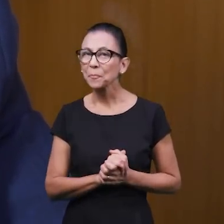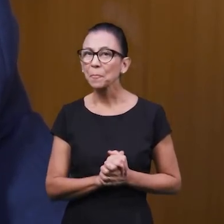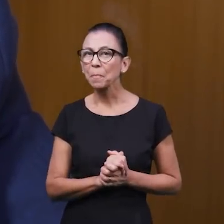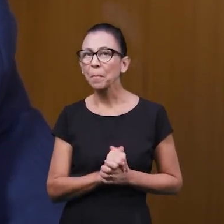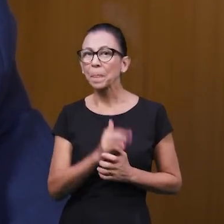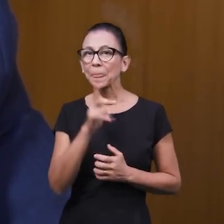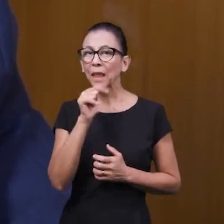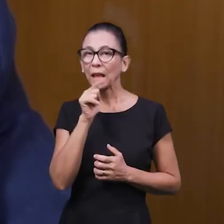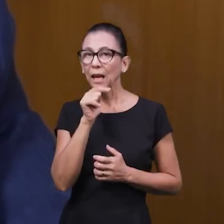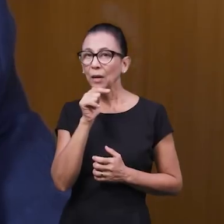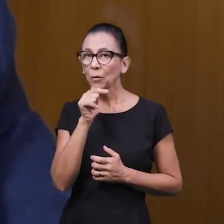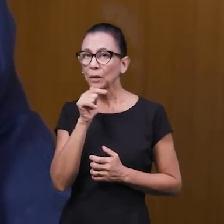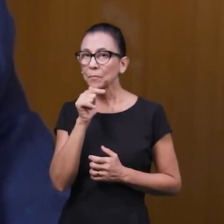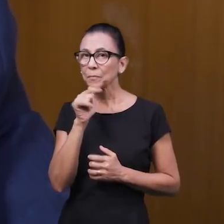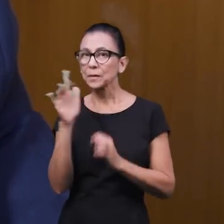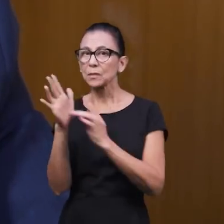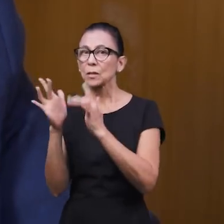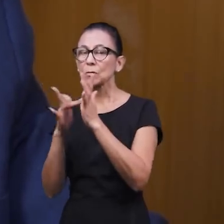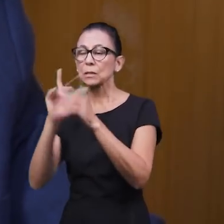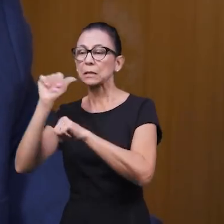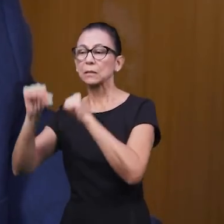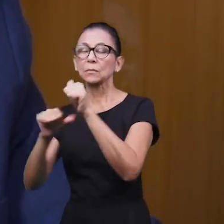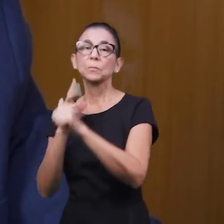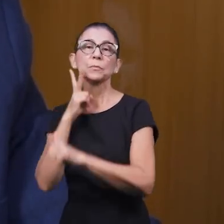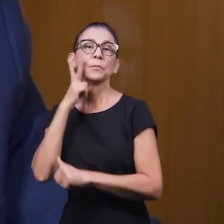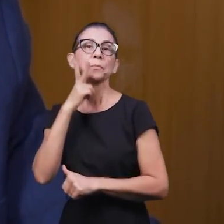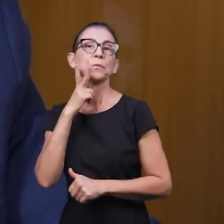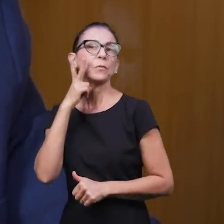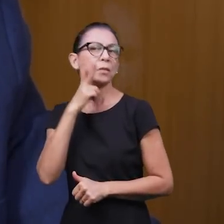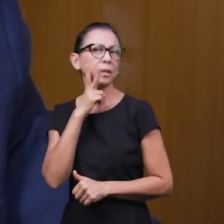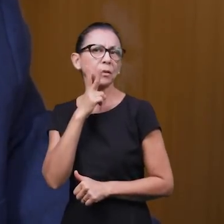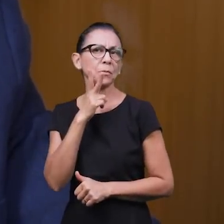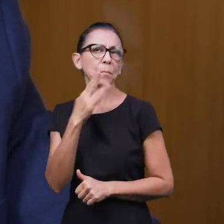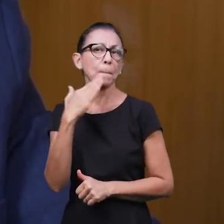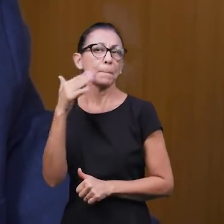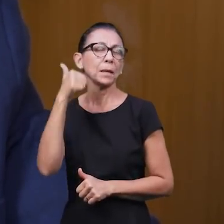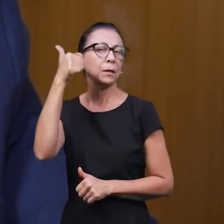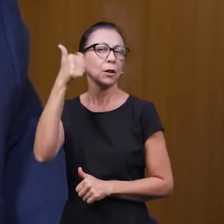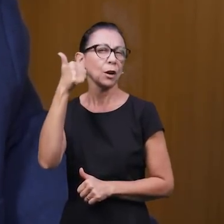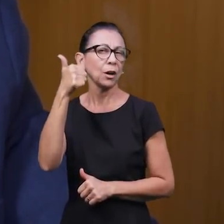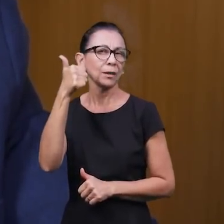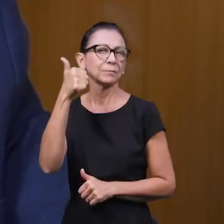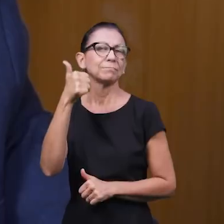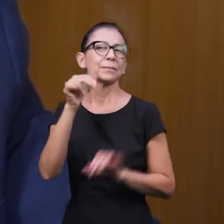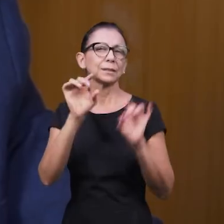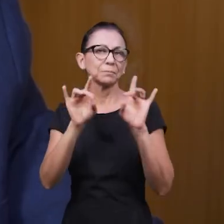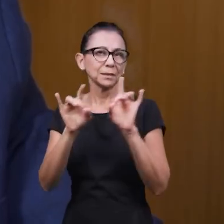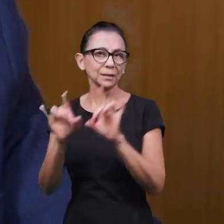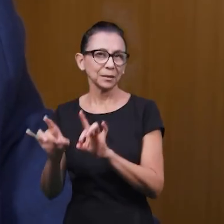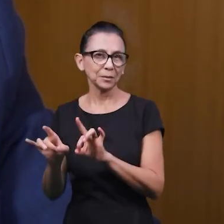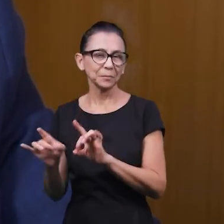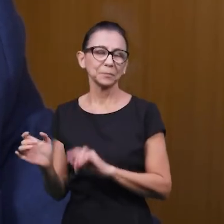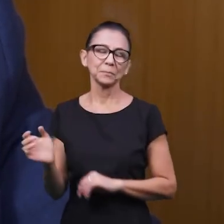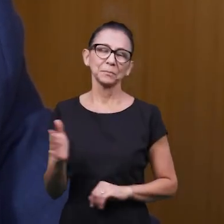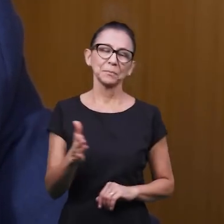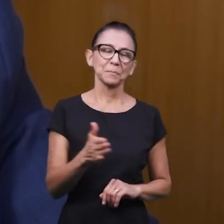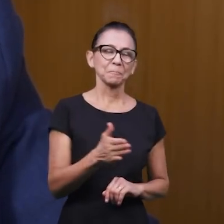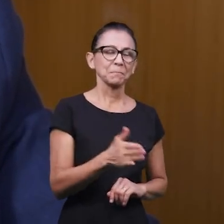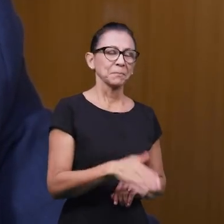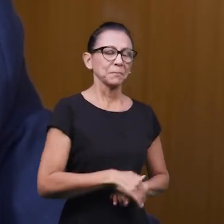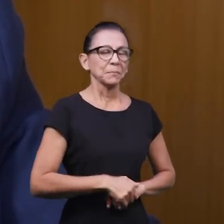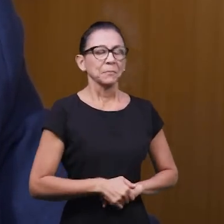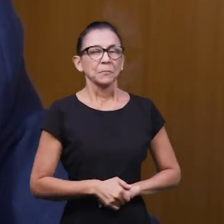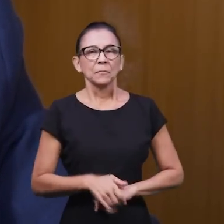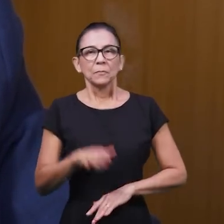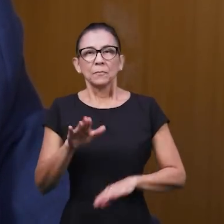como aconteceu aquilo, foi milagre, né? Então, às vezes nós vemos muitos irmãos que nos procuram, eu vi uma irmã